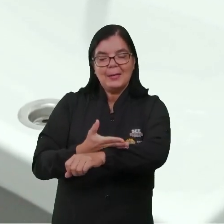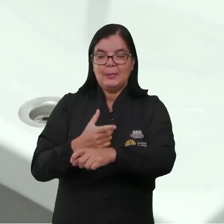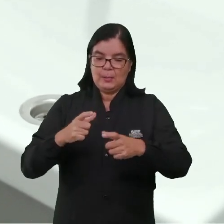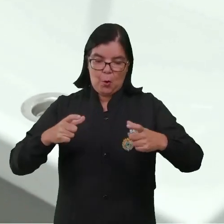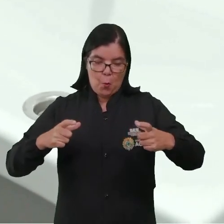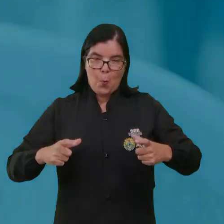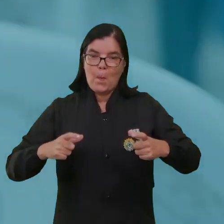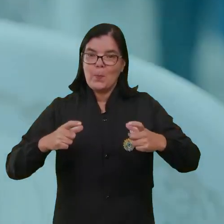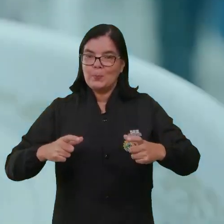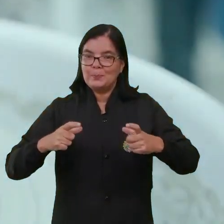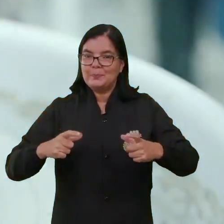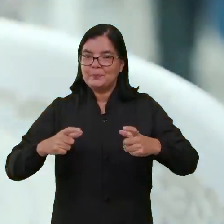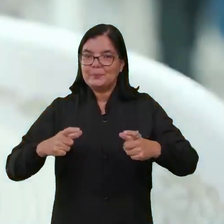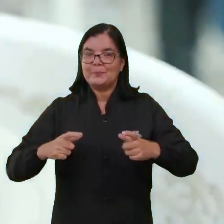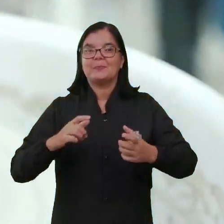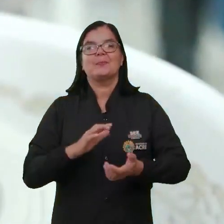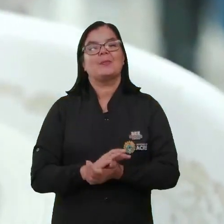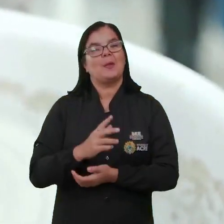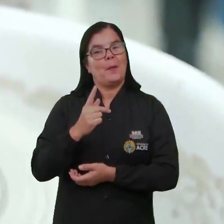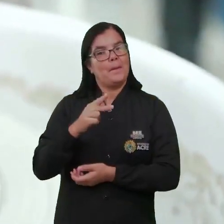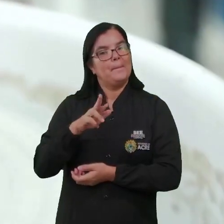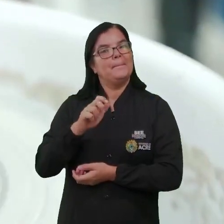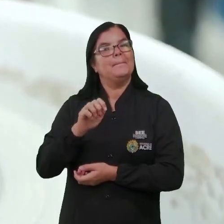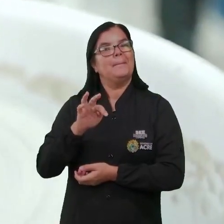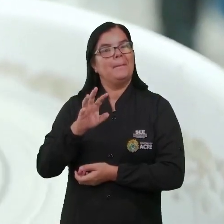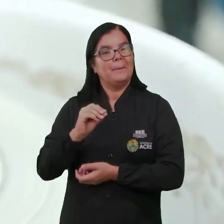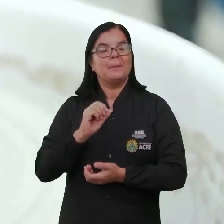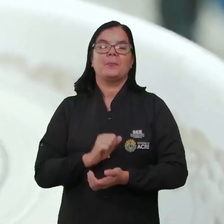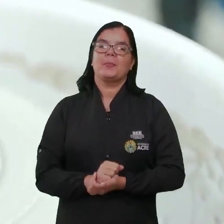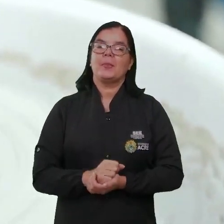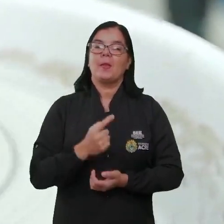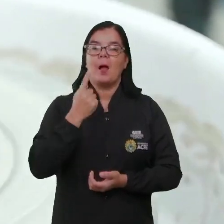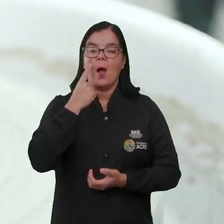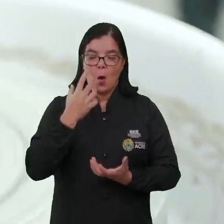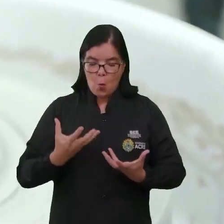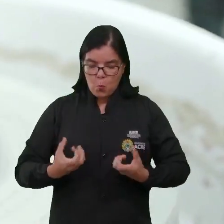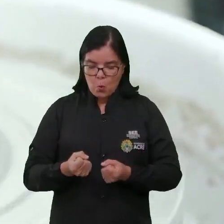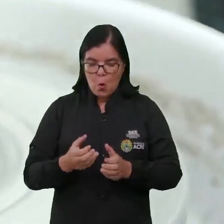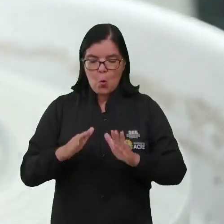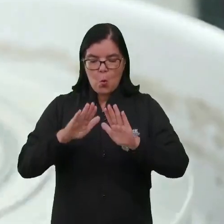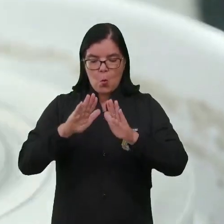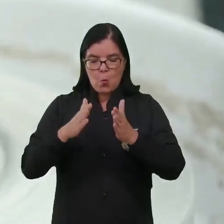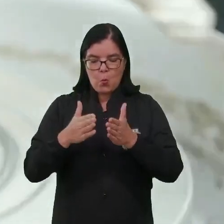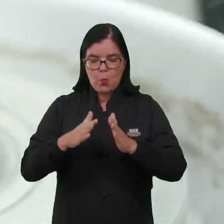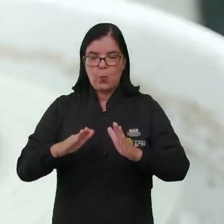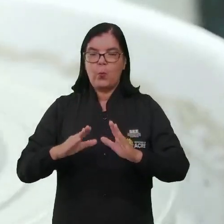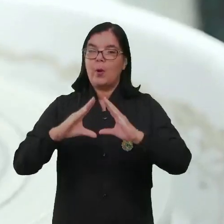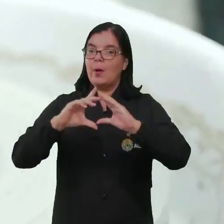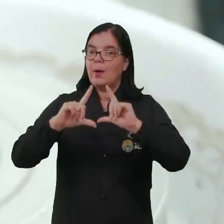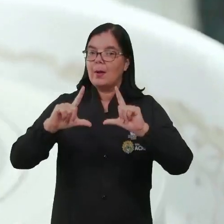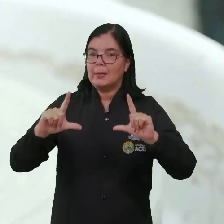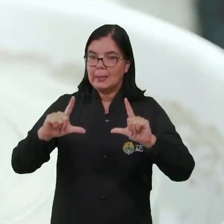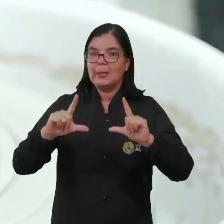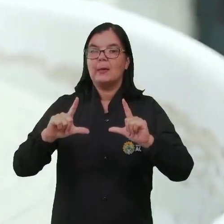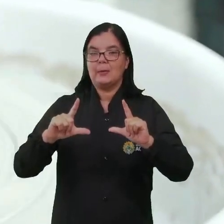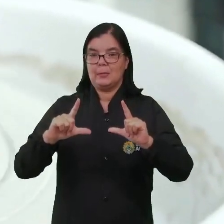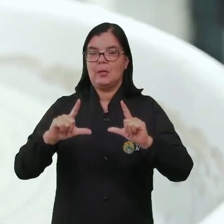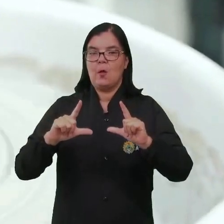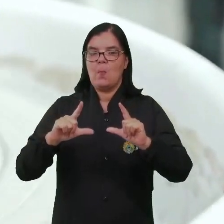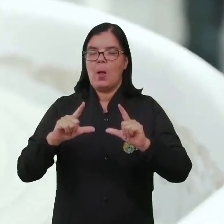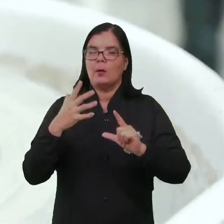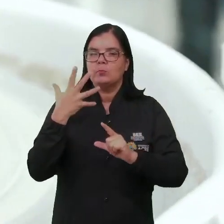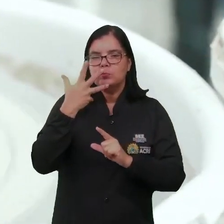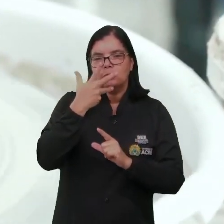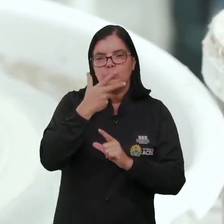pratos de cerâmica. E aqui, ó, as cerâmicas, elas vão ter essa aparência mais clara e vai ter um acabamento mais